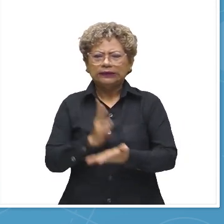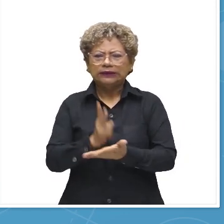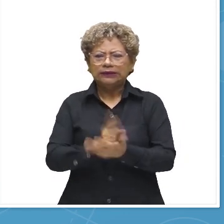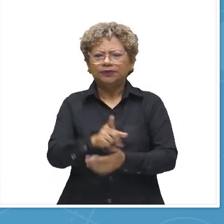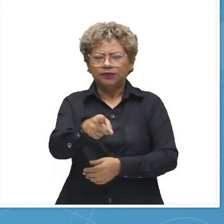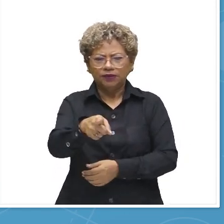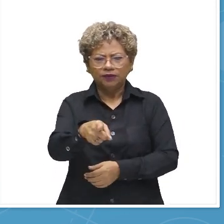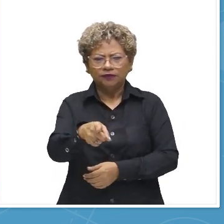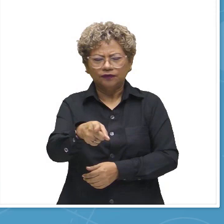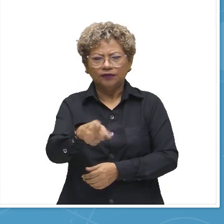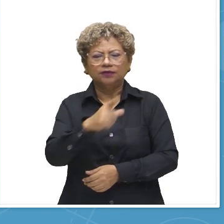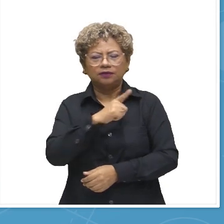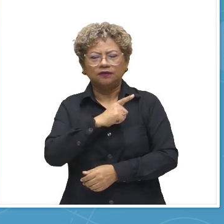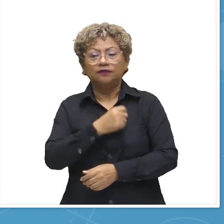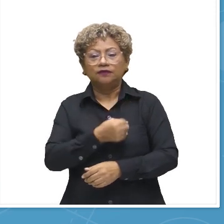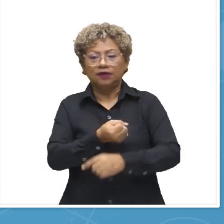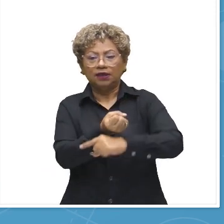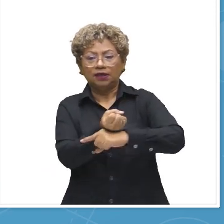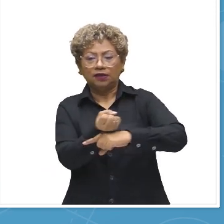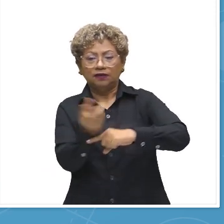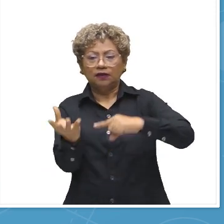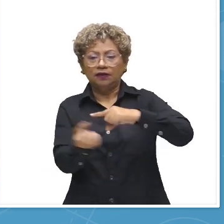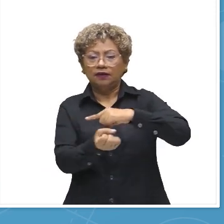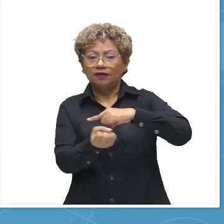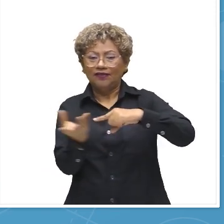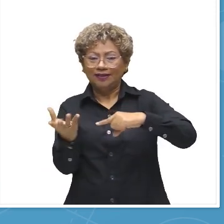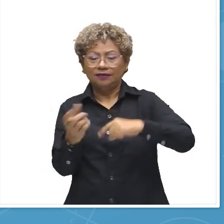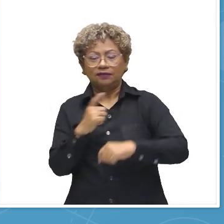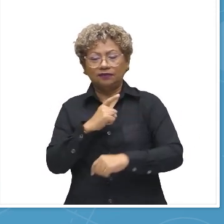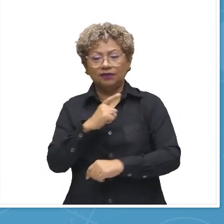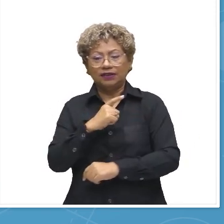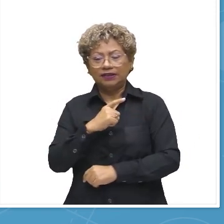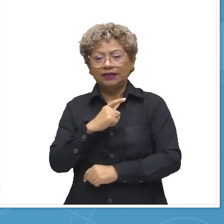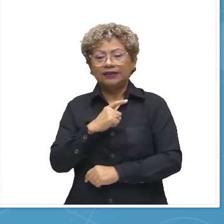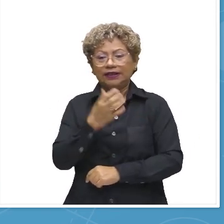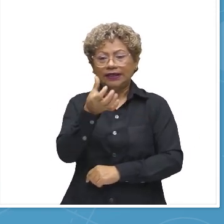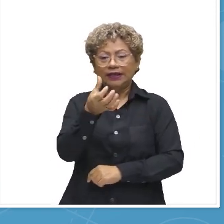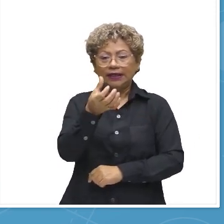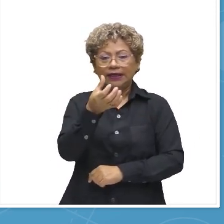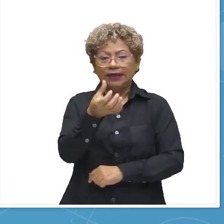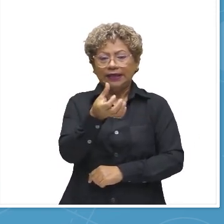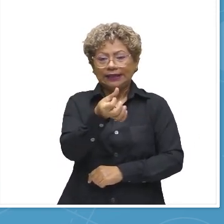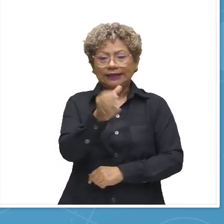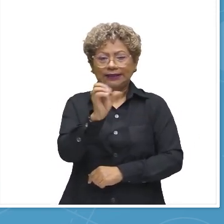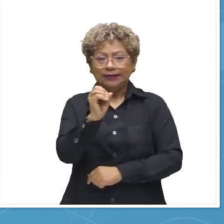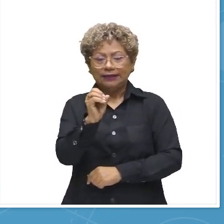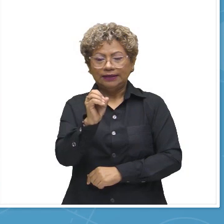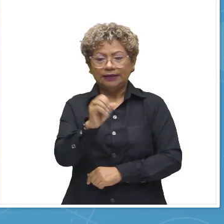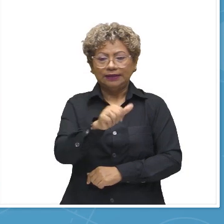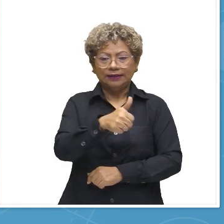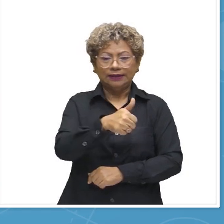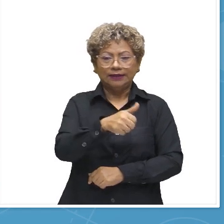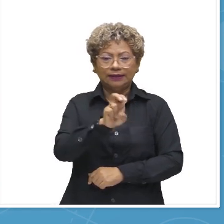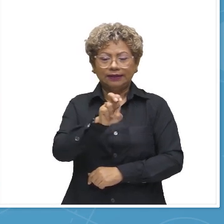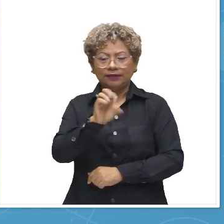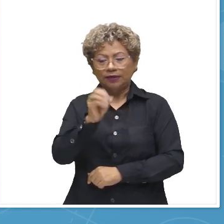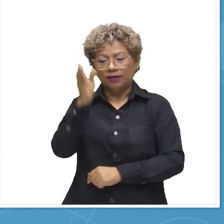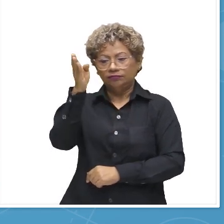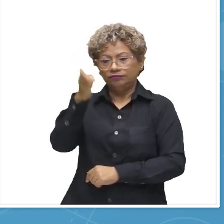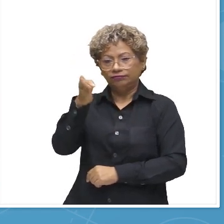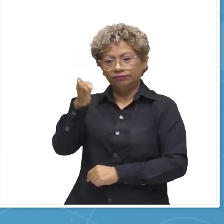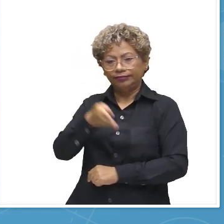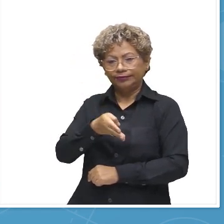tiver frações em que você tem um zero no numerador e um zero no denominador,